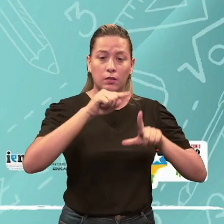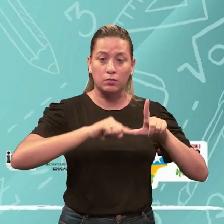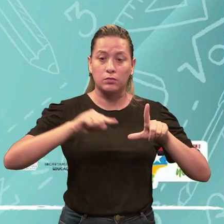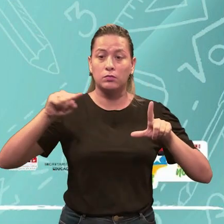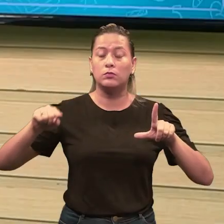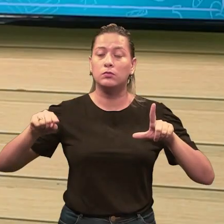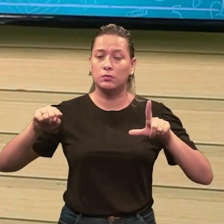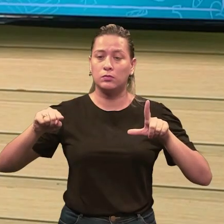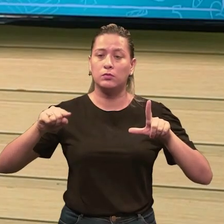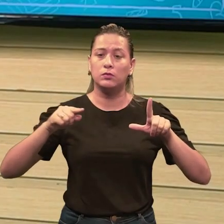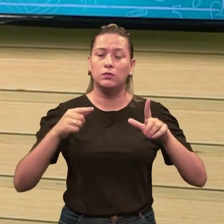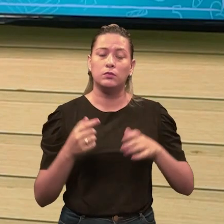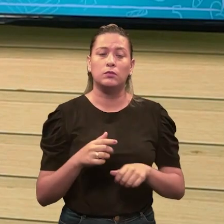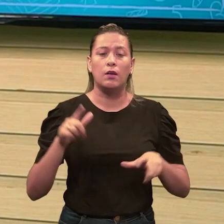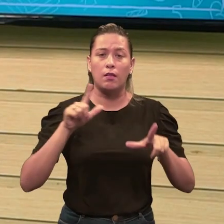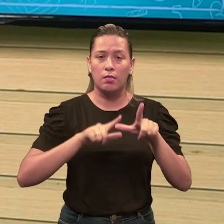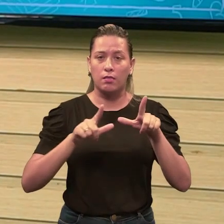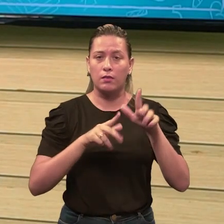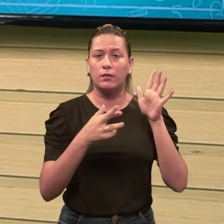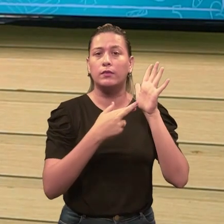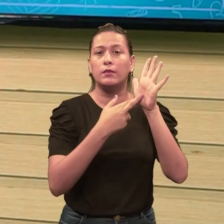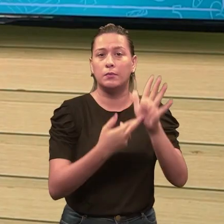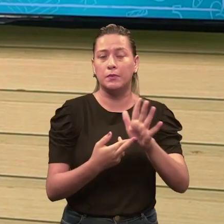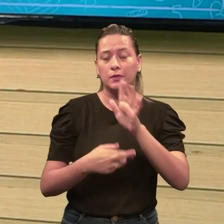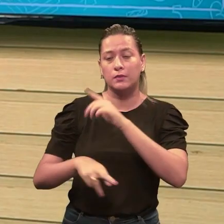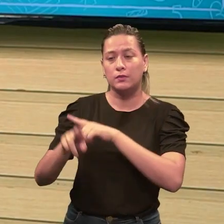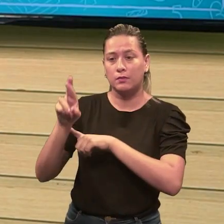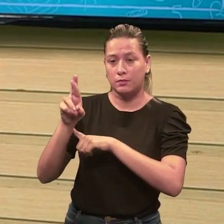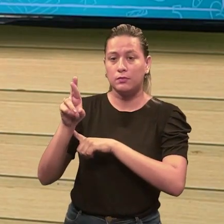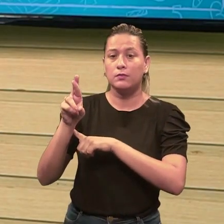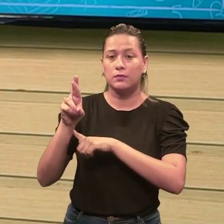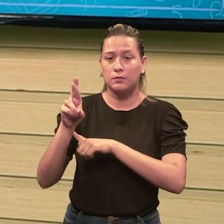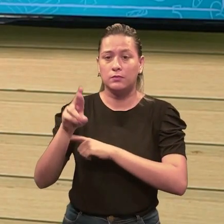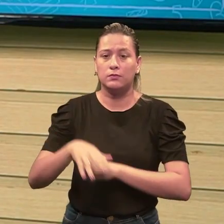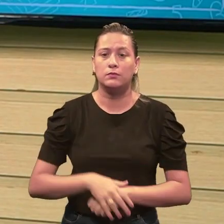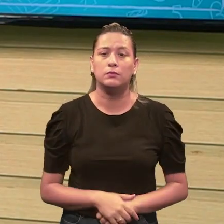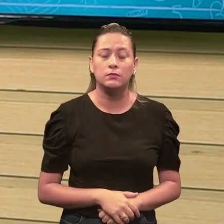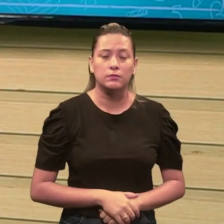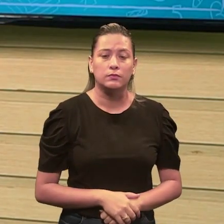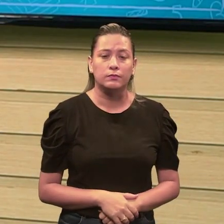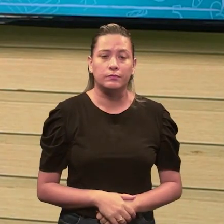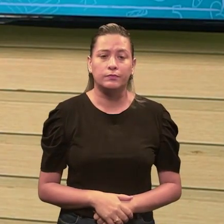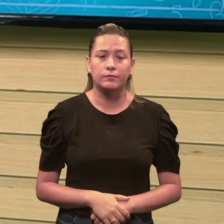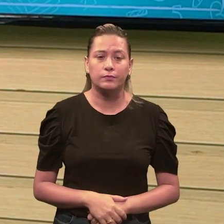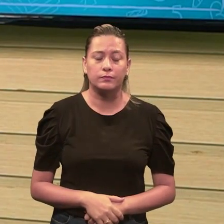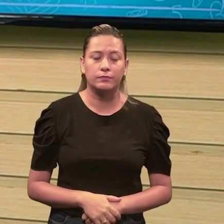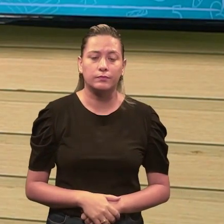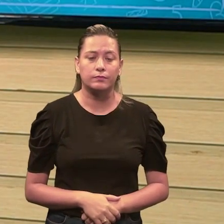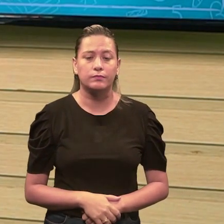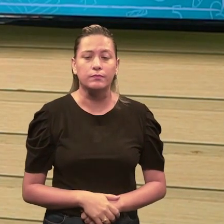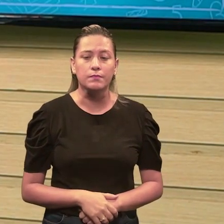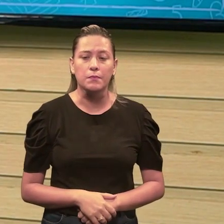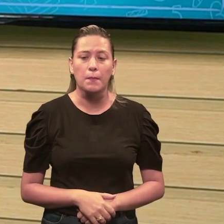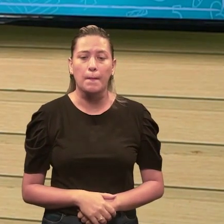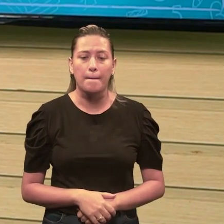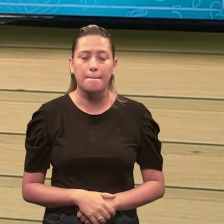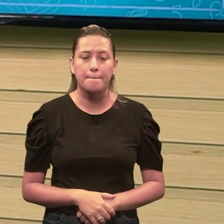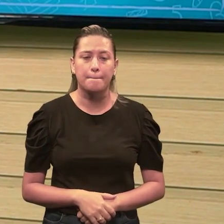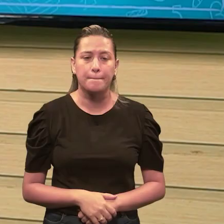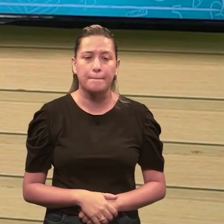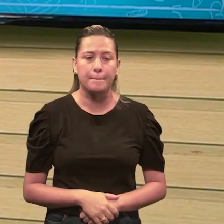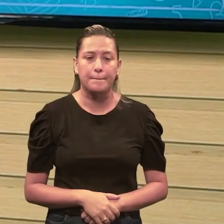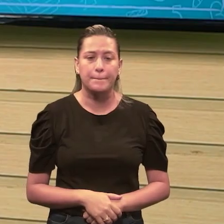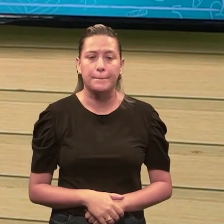letra R. Então, quando você vê naquele esqueminha lá na simbologia, os resistores são colocados